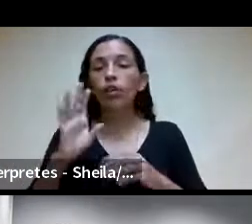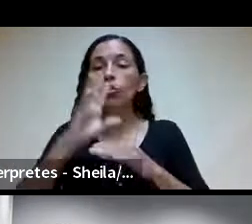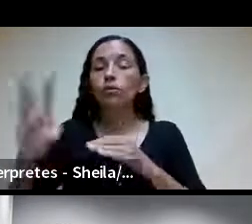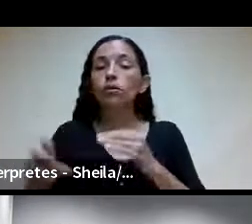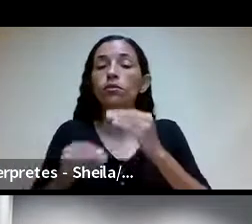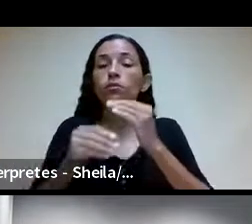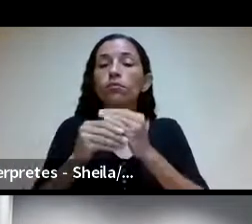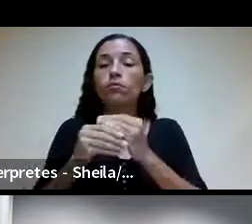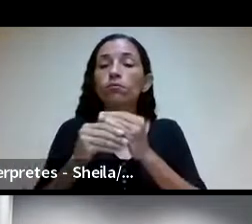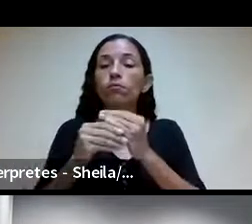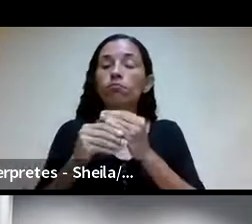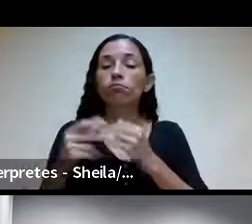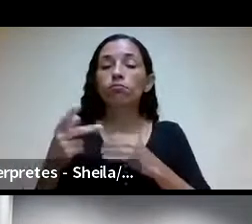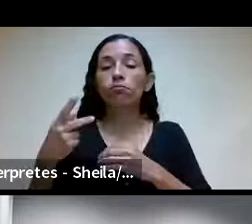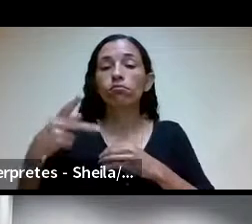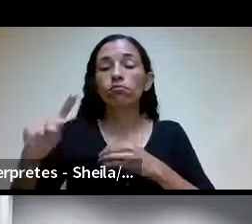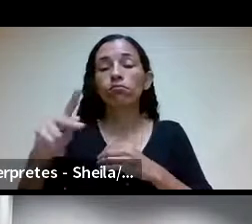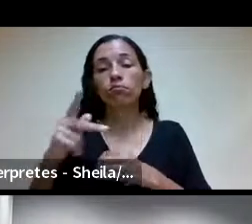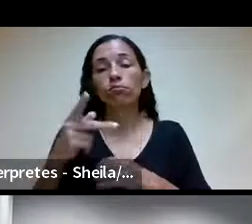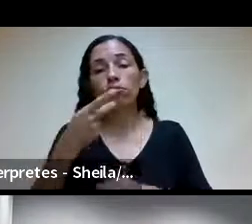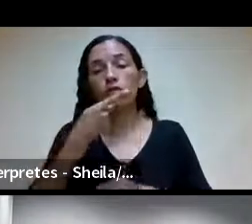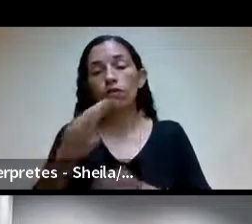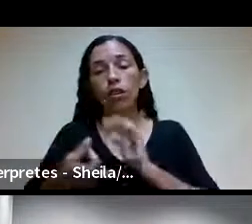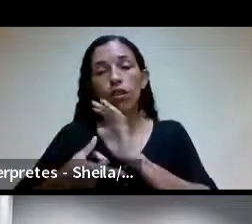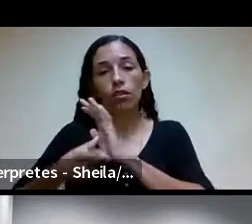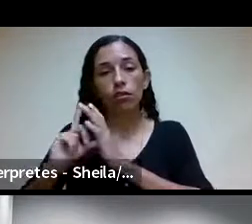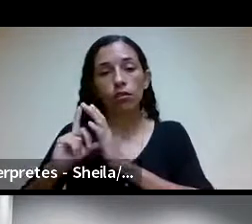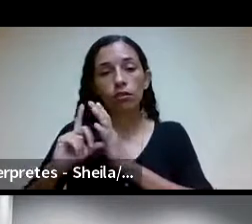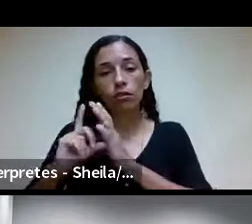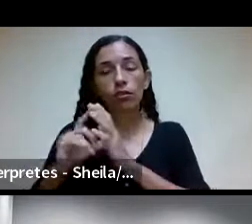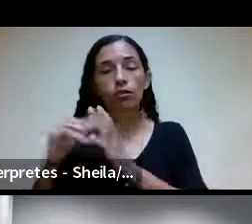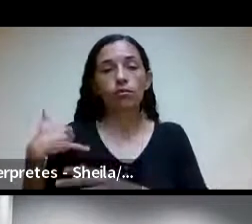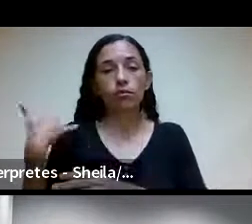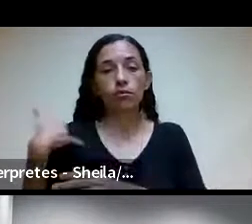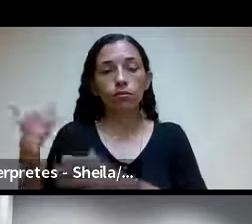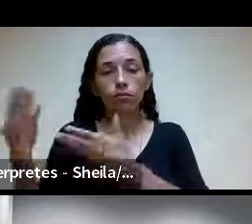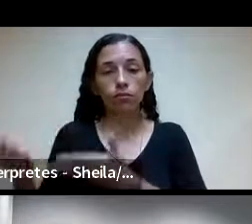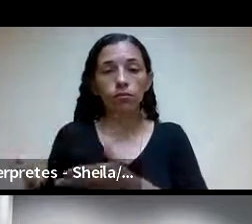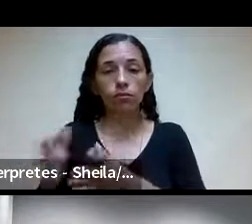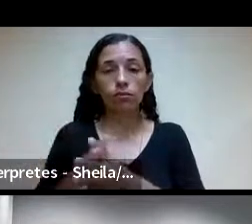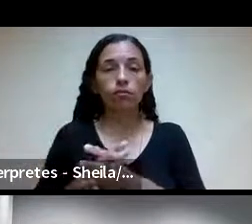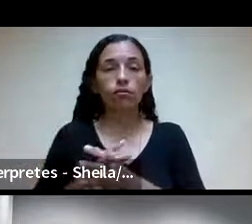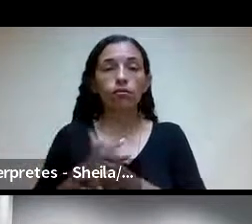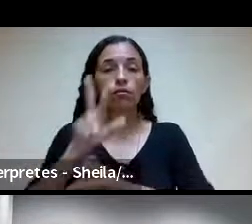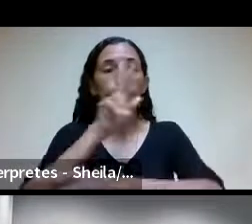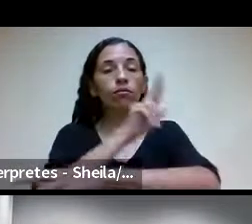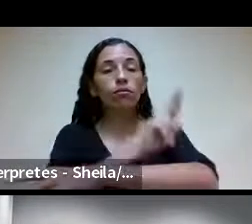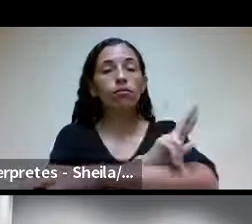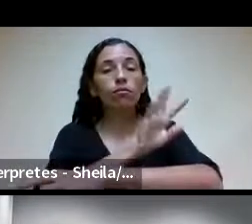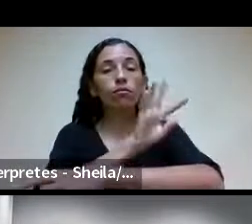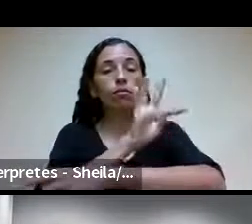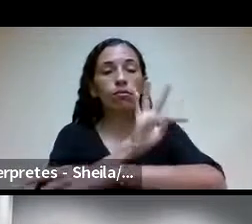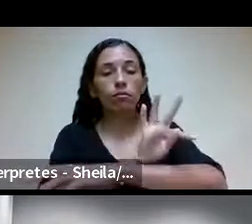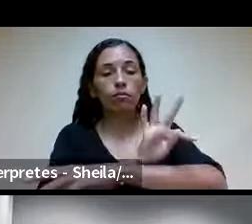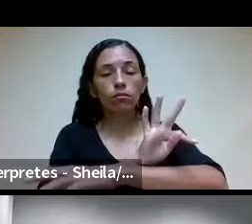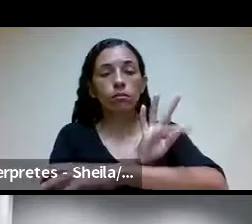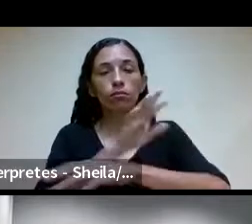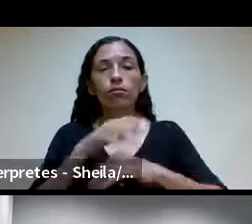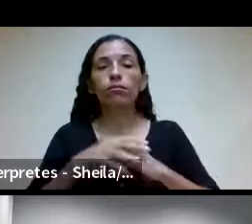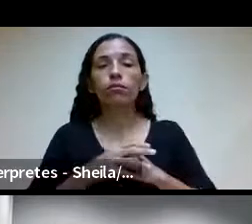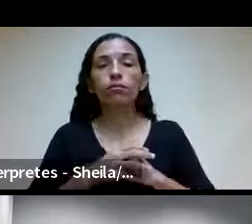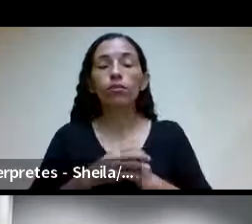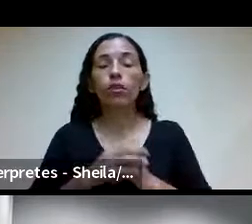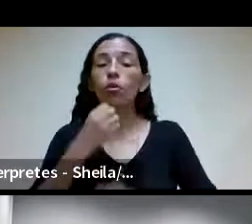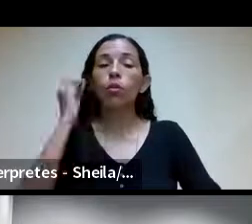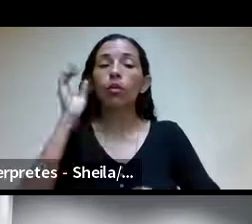presidente pela passagem natalícia do embargador Glauber. Doutor Rodrigo Teles, procurador eleitoral. Boa